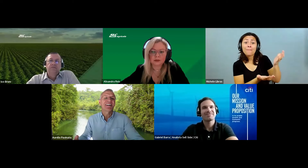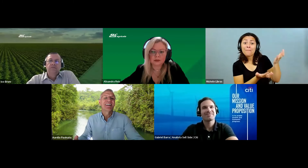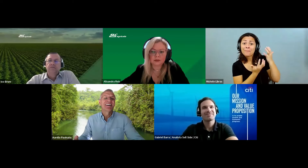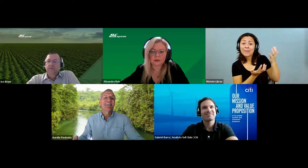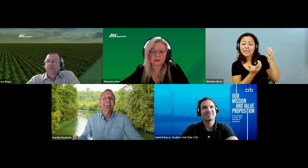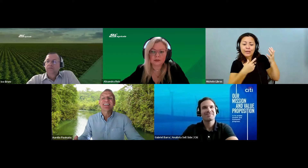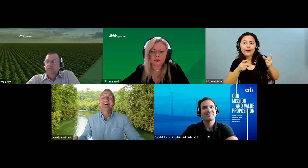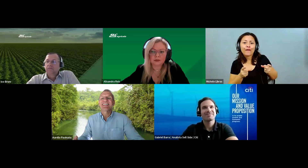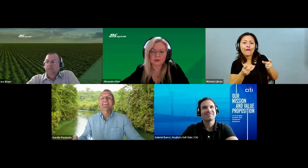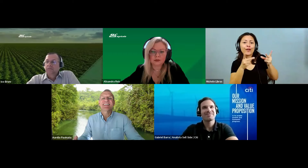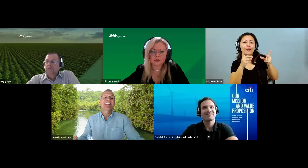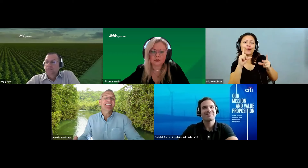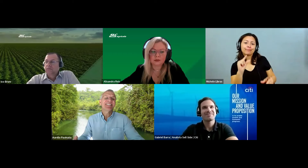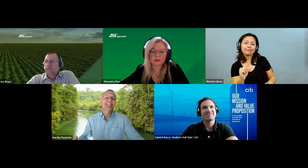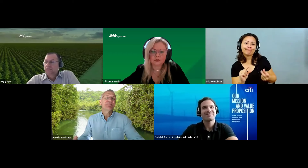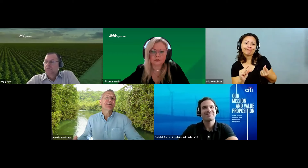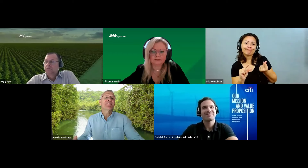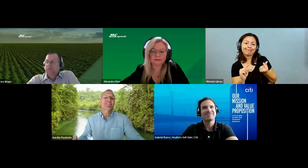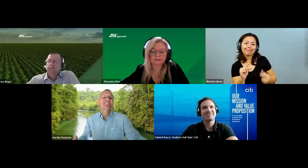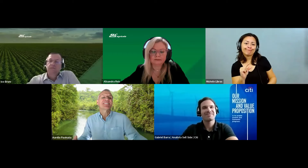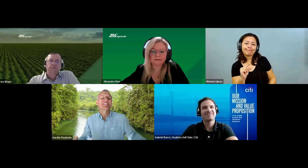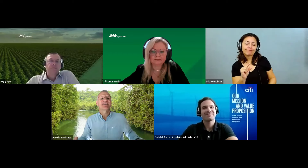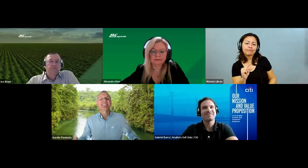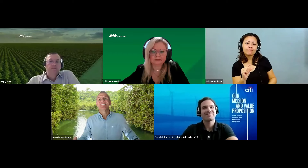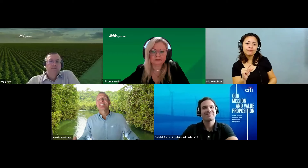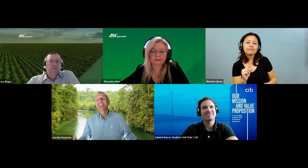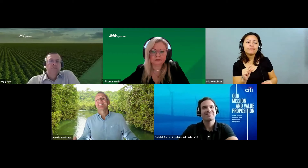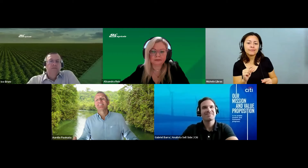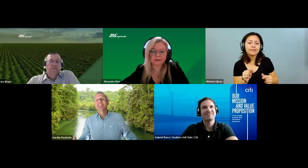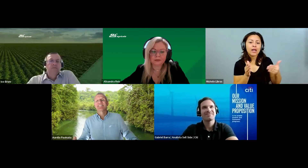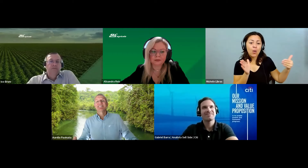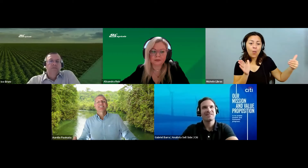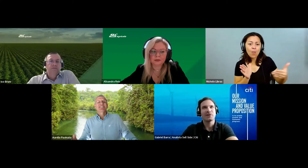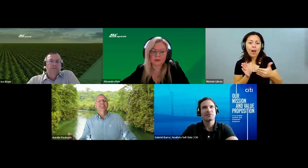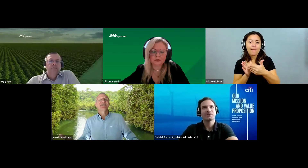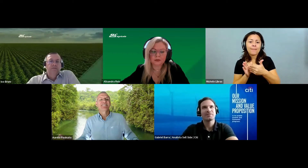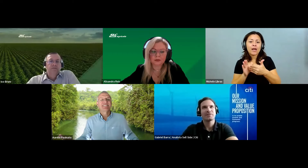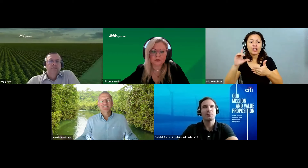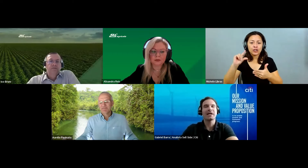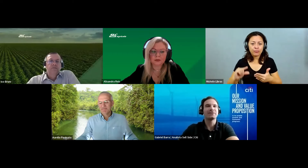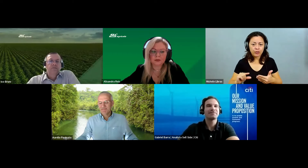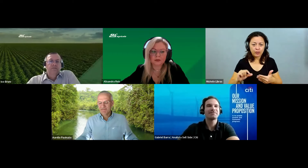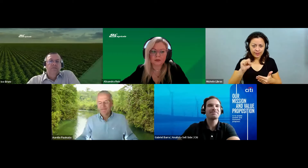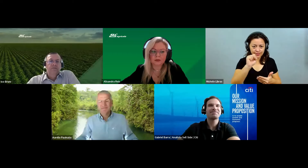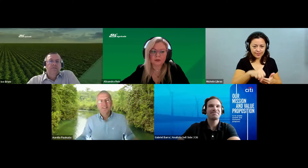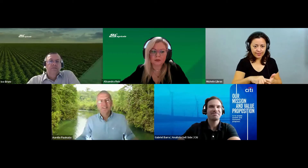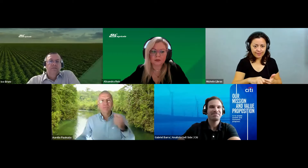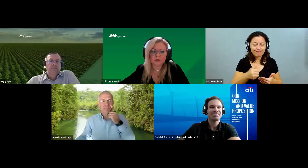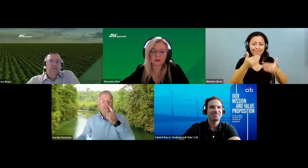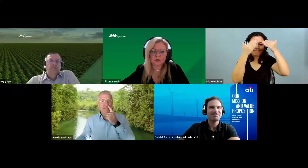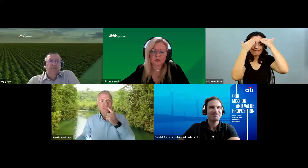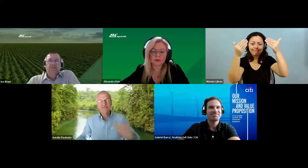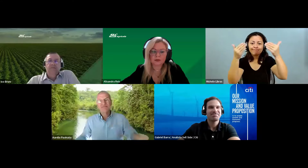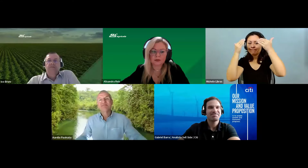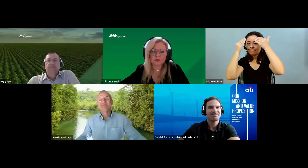por preço menor e então a tendência é ser mais menor sim tá ótimo pessoal Obrigado